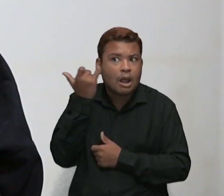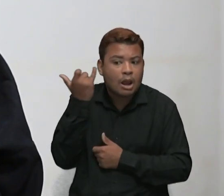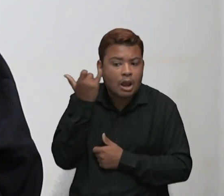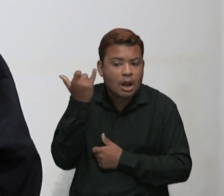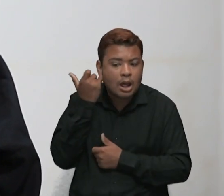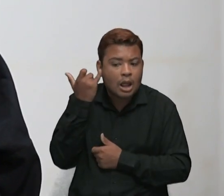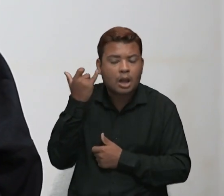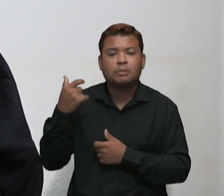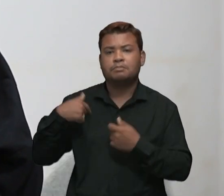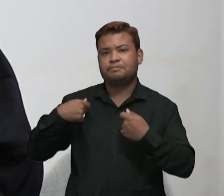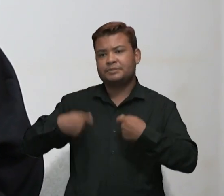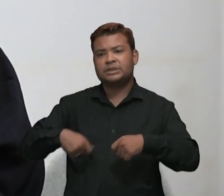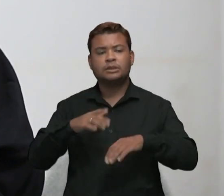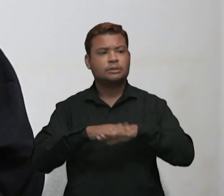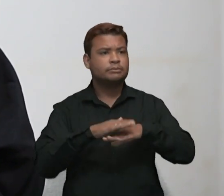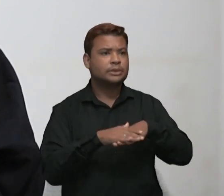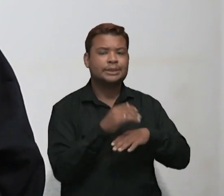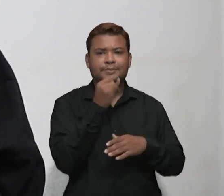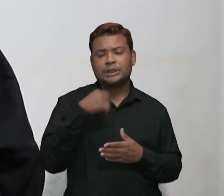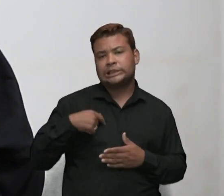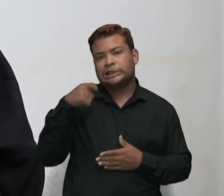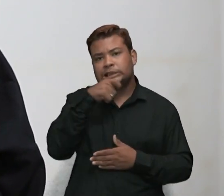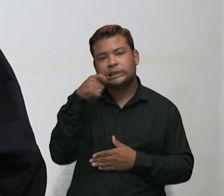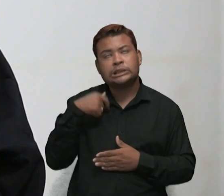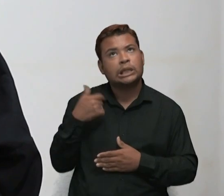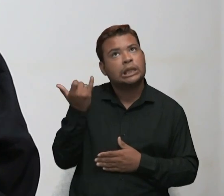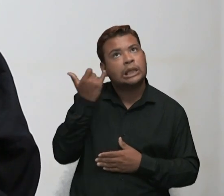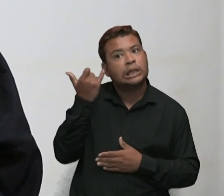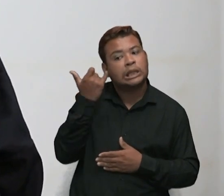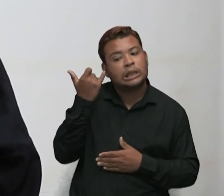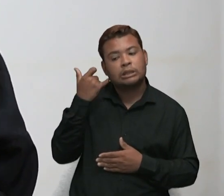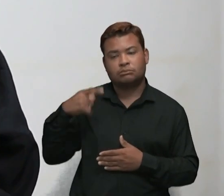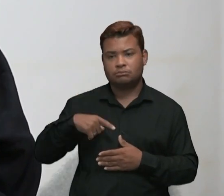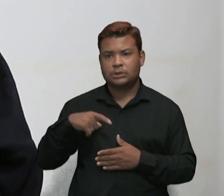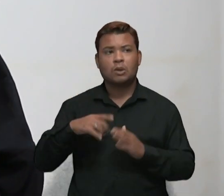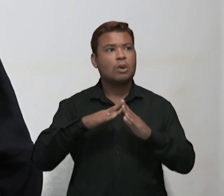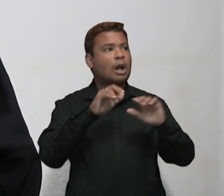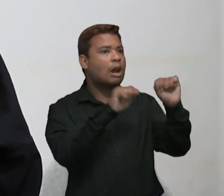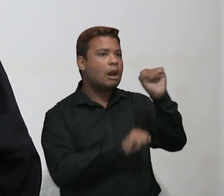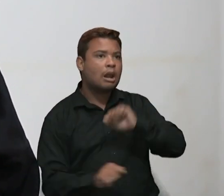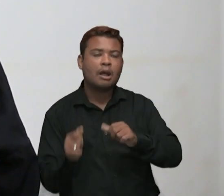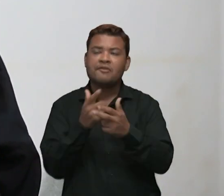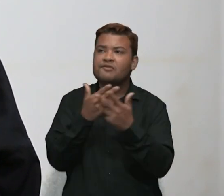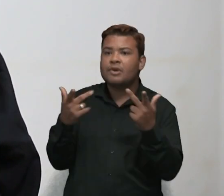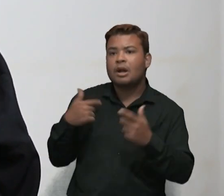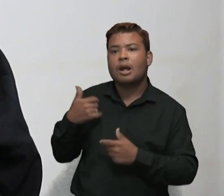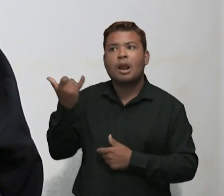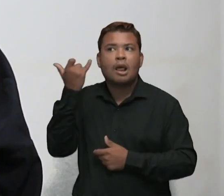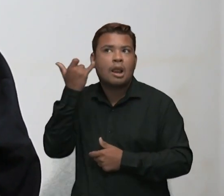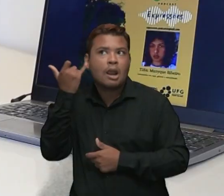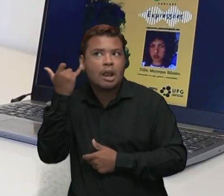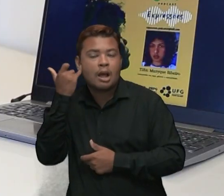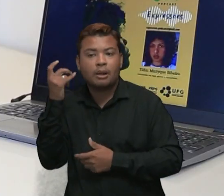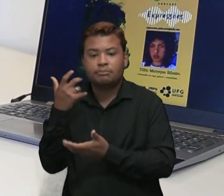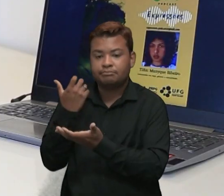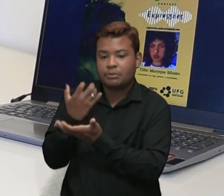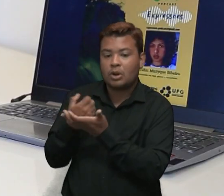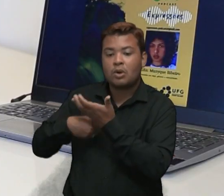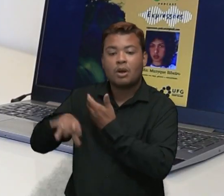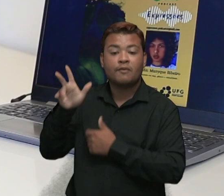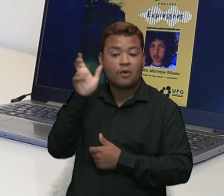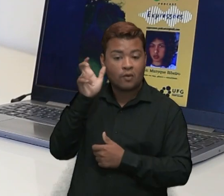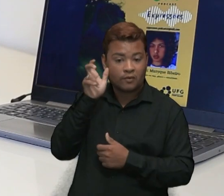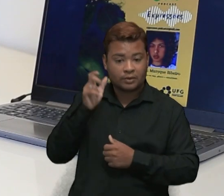fazer tarefas básicas. Eu vou escovar os dentes, eu vou arrumar a casa, eu vou pensar na minha vida, vou pensar escutando um podcast.